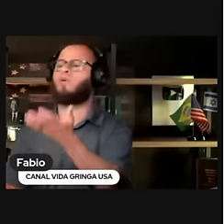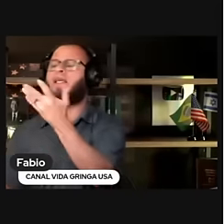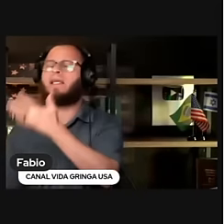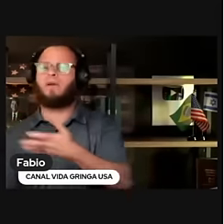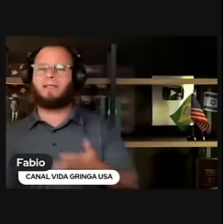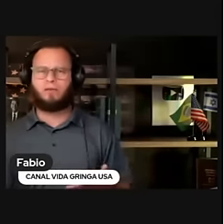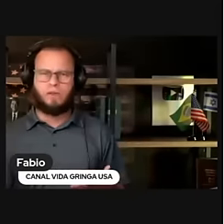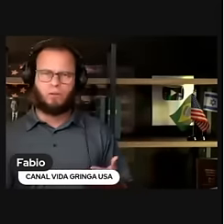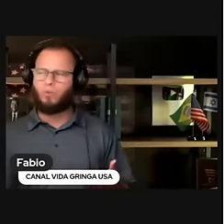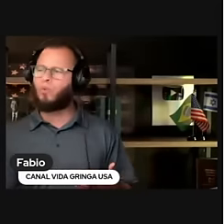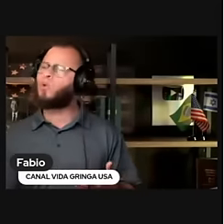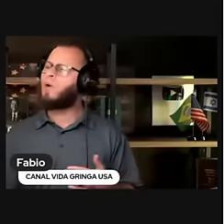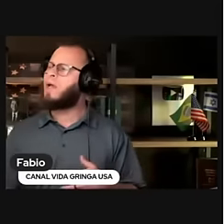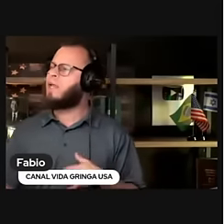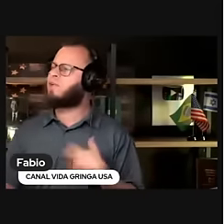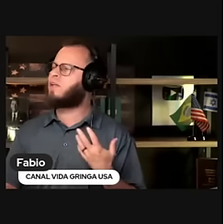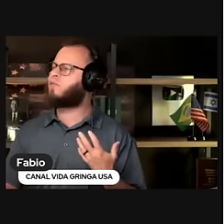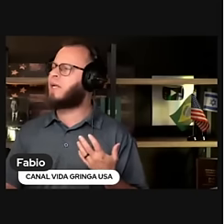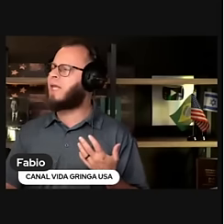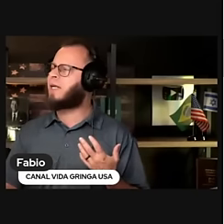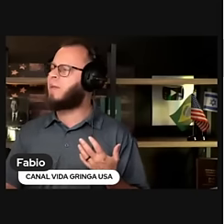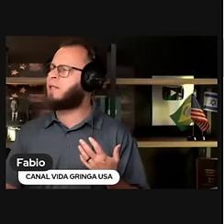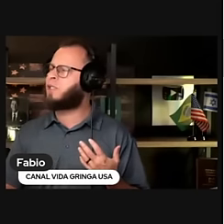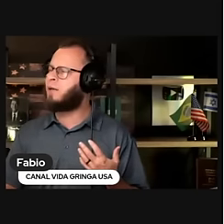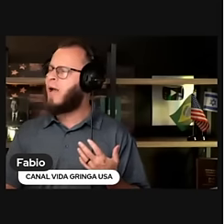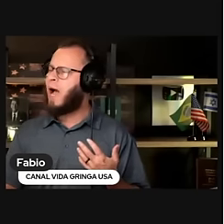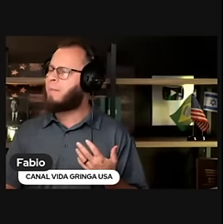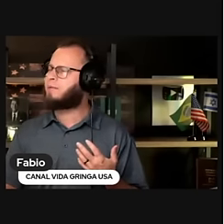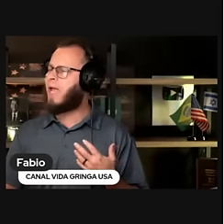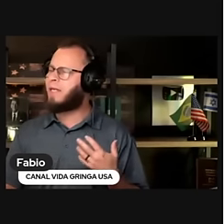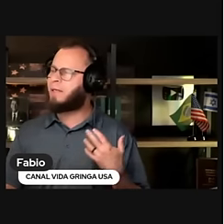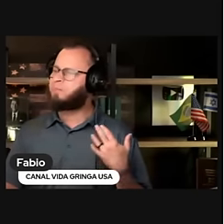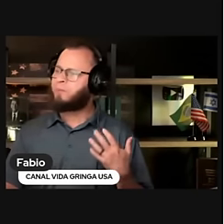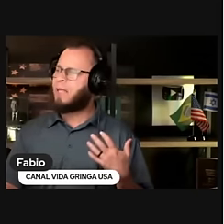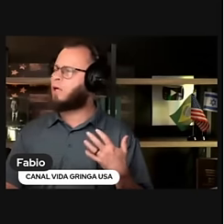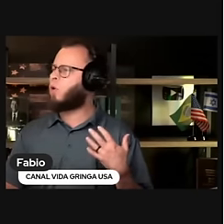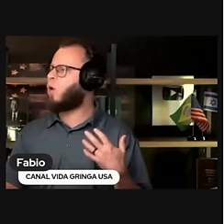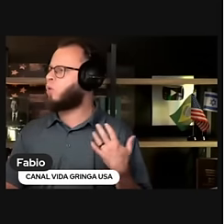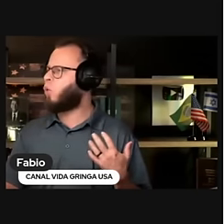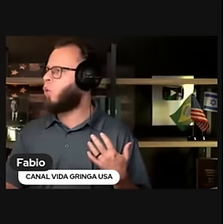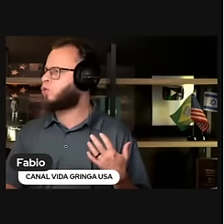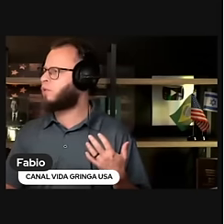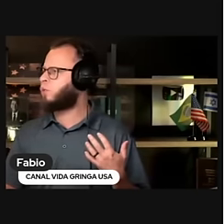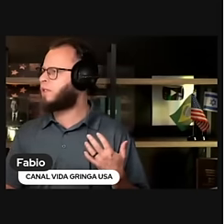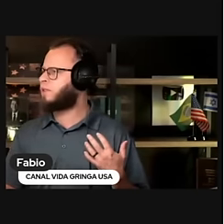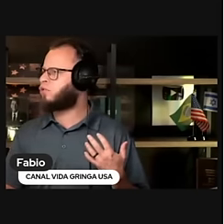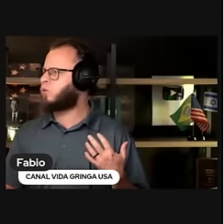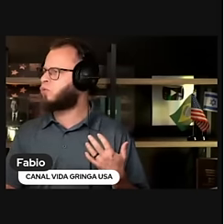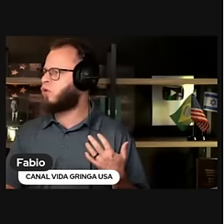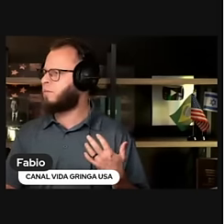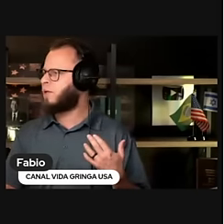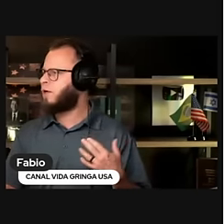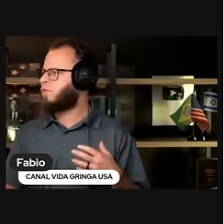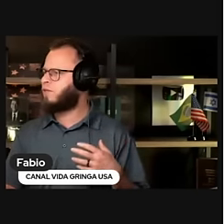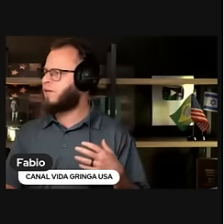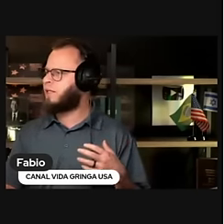eu botei aqui numa tradução do Google e você vê claramente a matéria ela coloca o rosto né do presidente donal